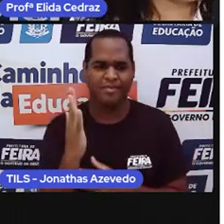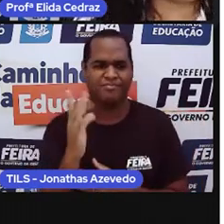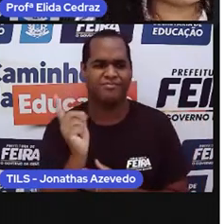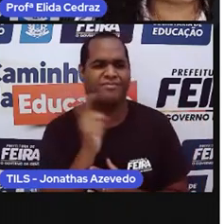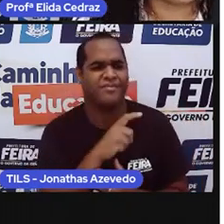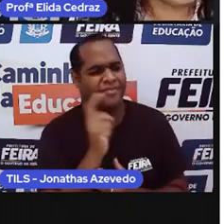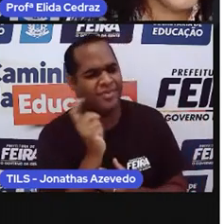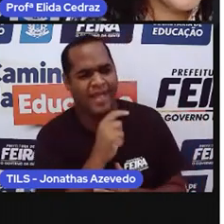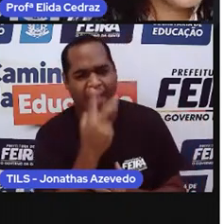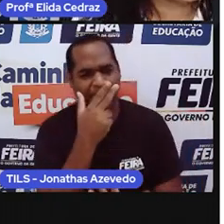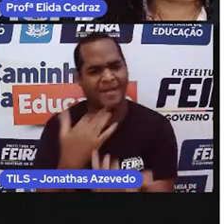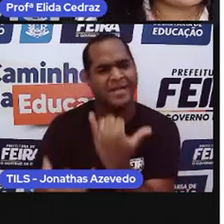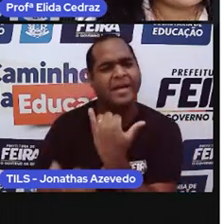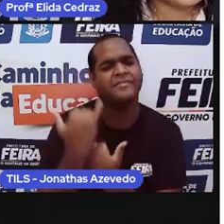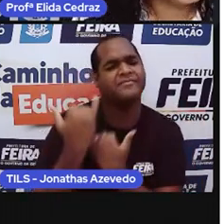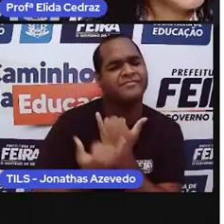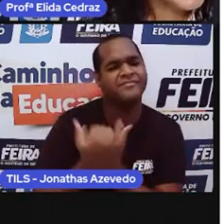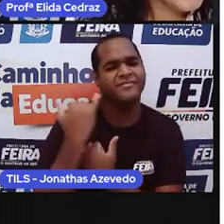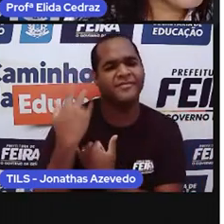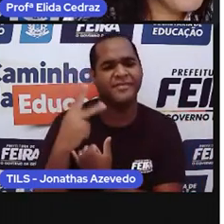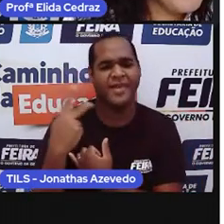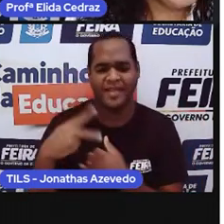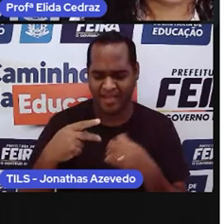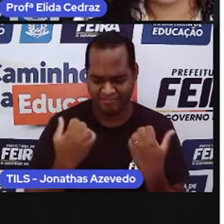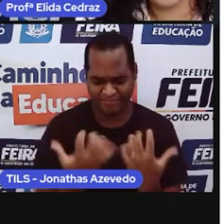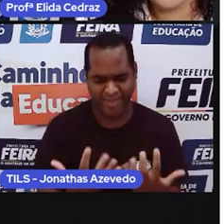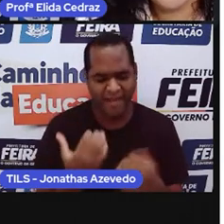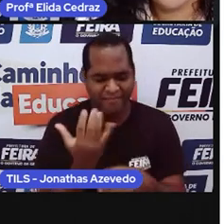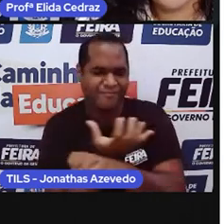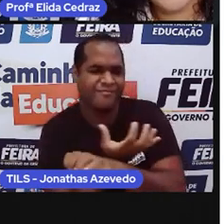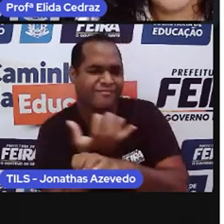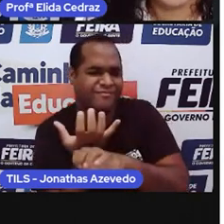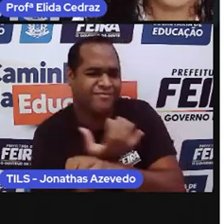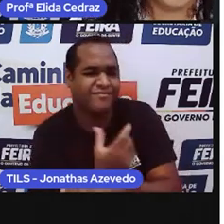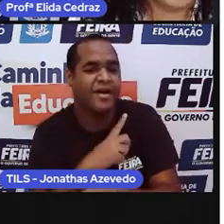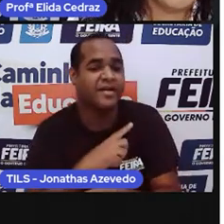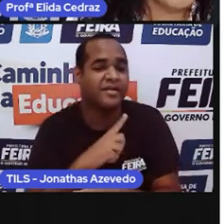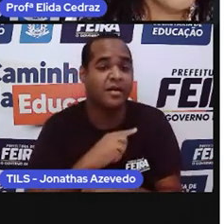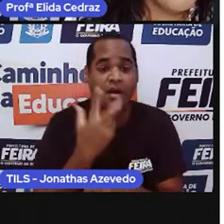da barata, ela tem é de capim.